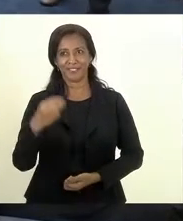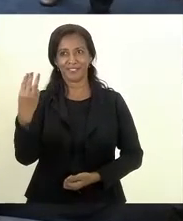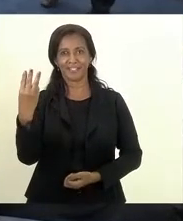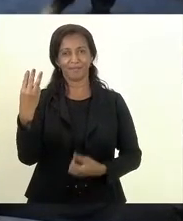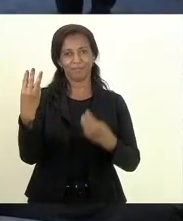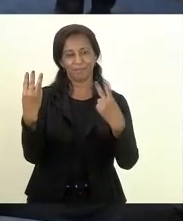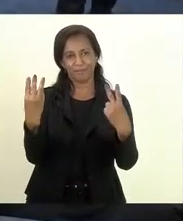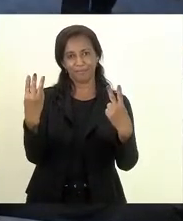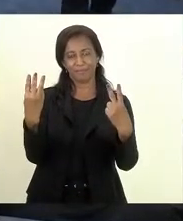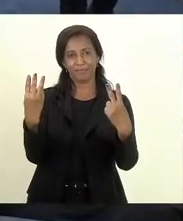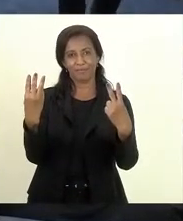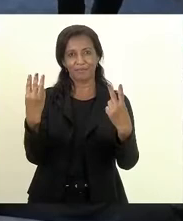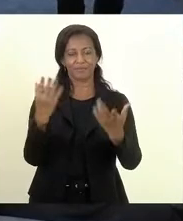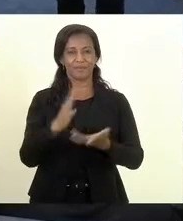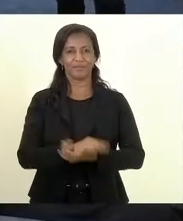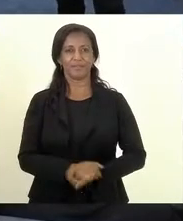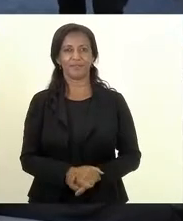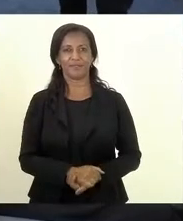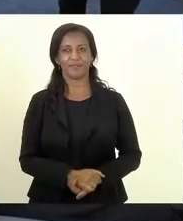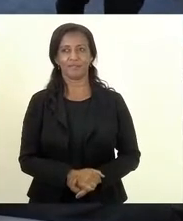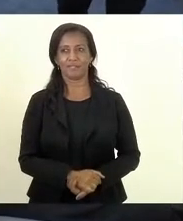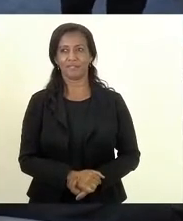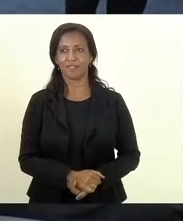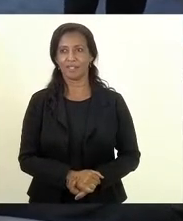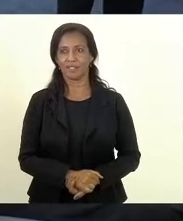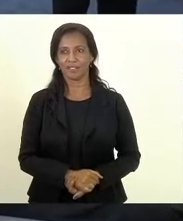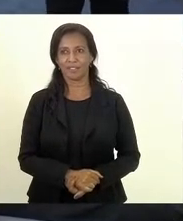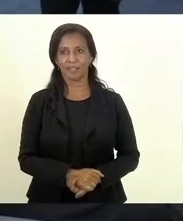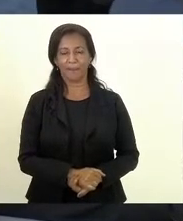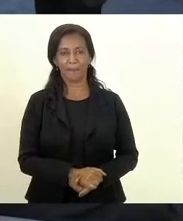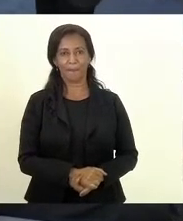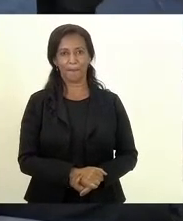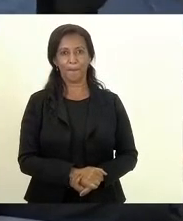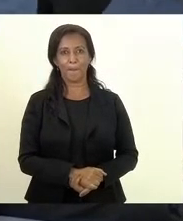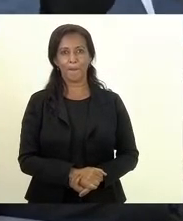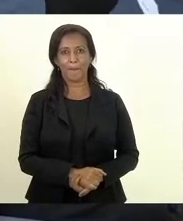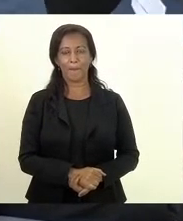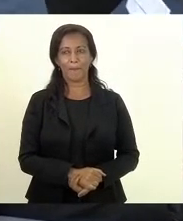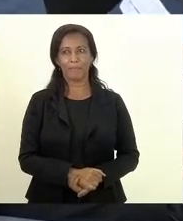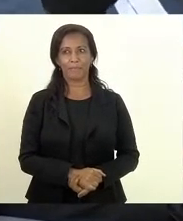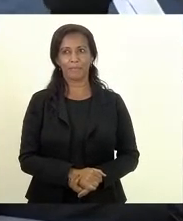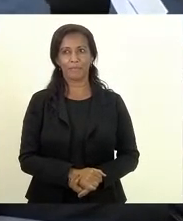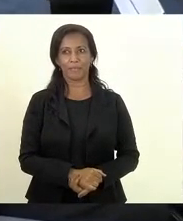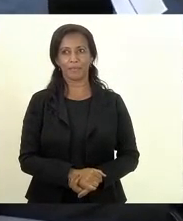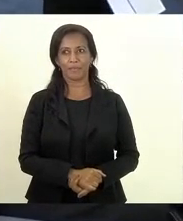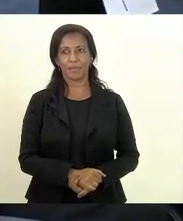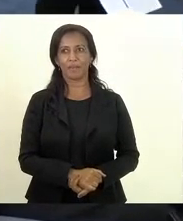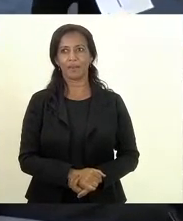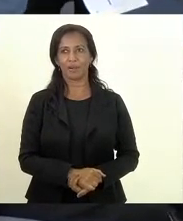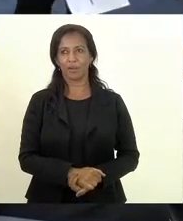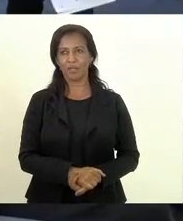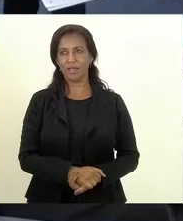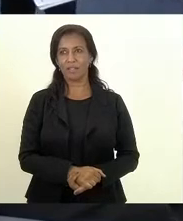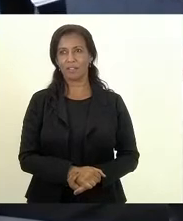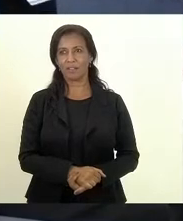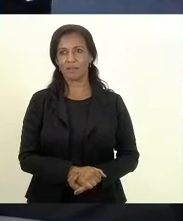3-2. Tem pimenta aí hoje, ó. Ganhei uma pimenta do Marco Mille.